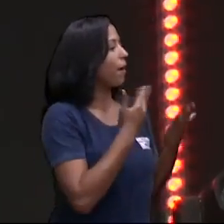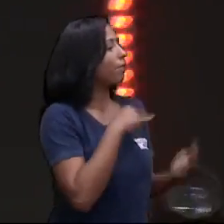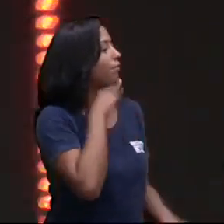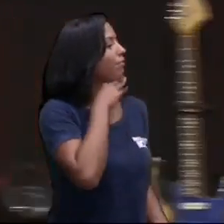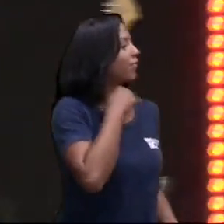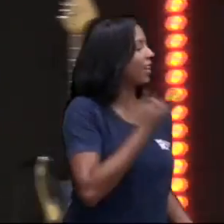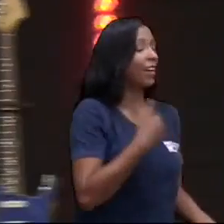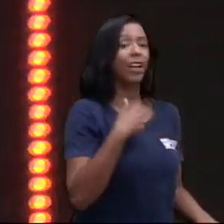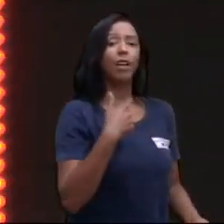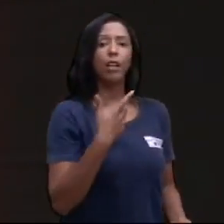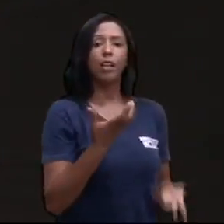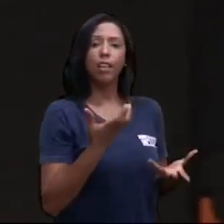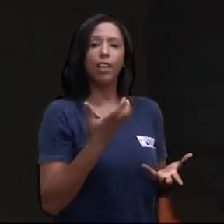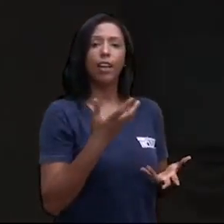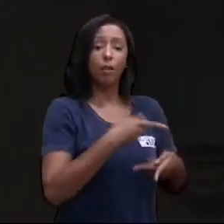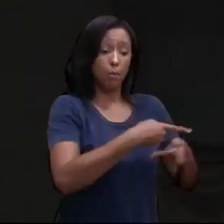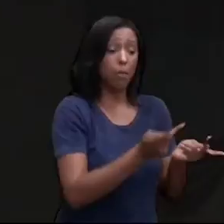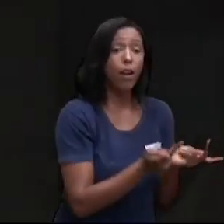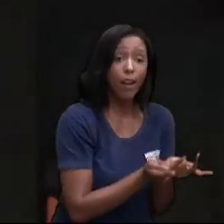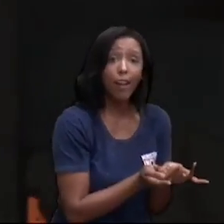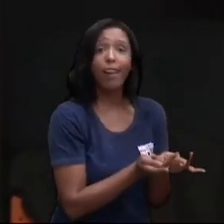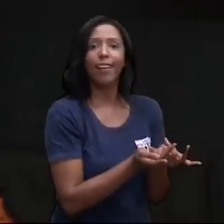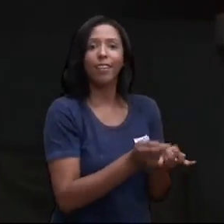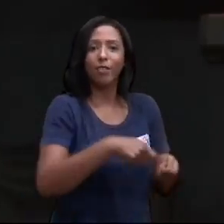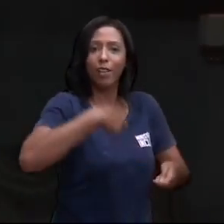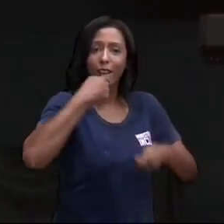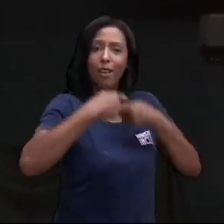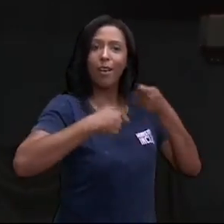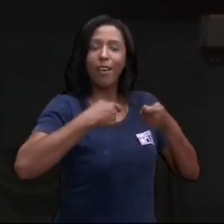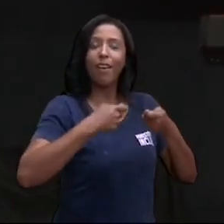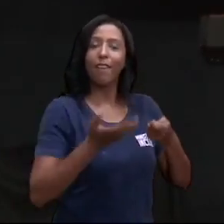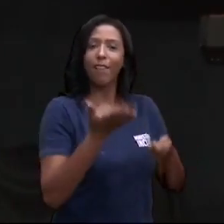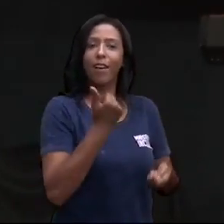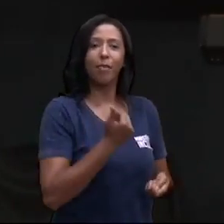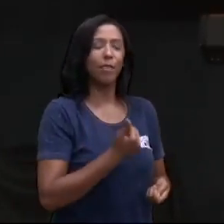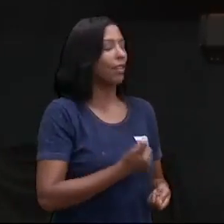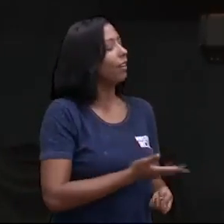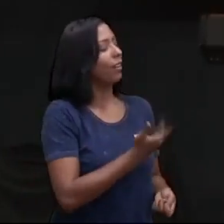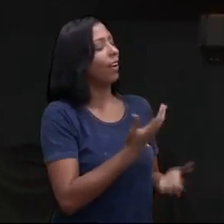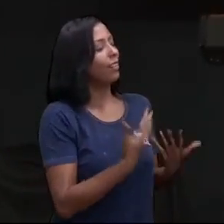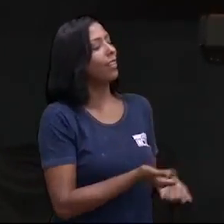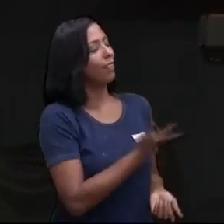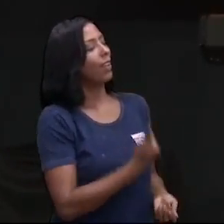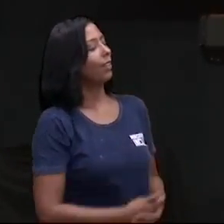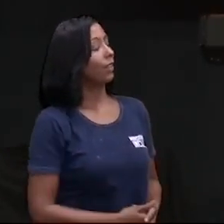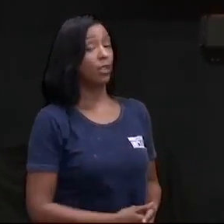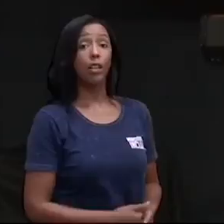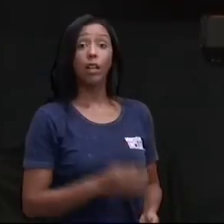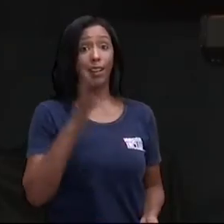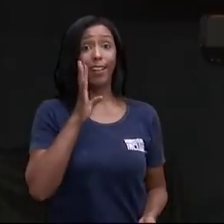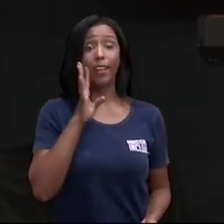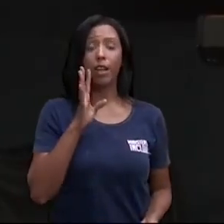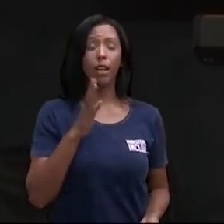eu quero uma refeição vamos depois almoçar vamos almoçar Vamos legal